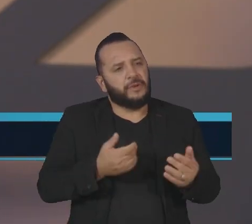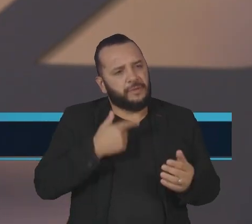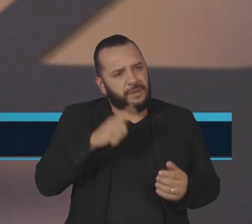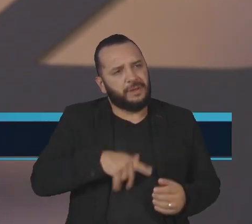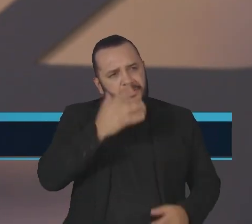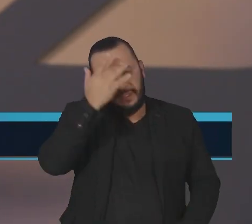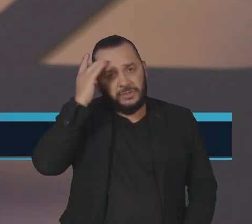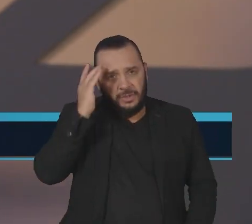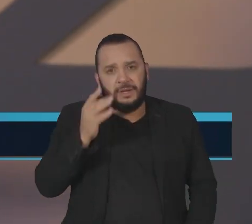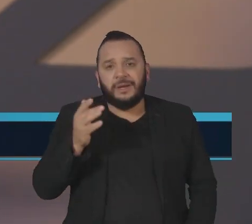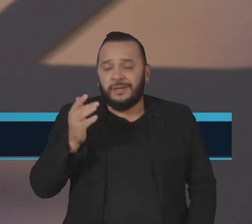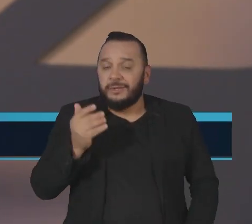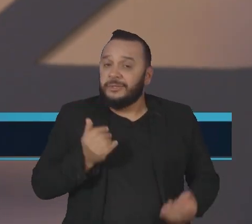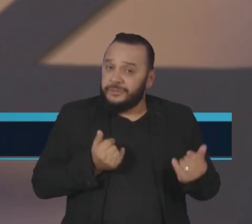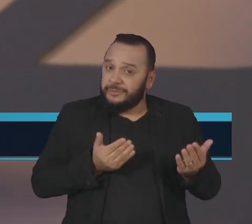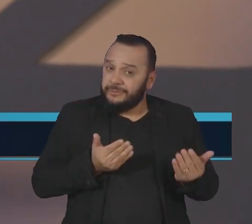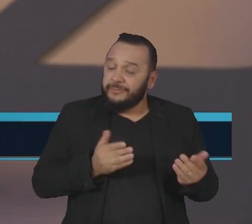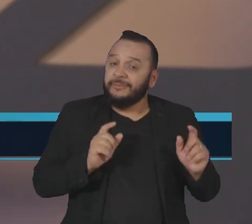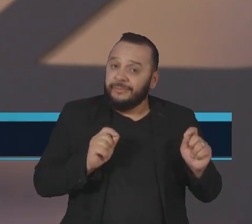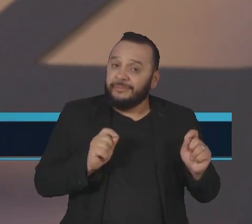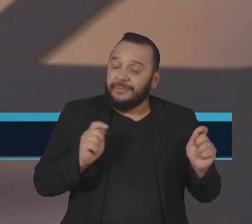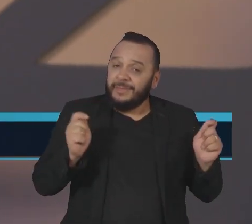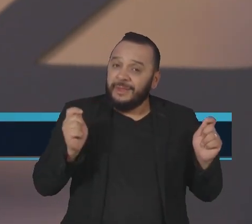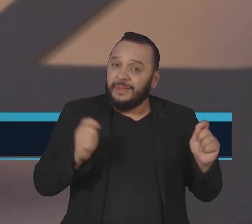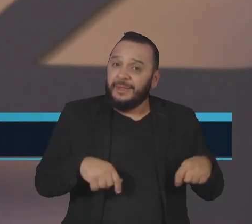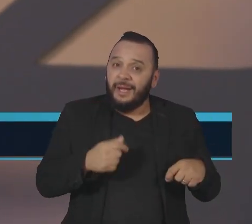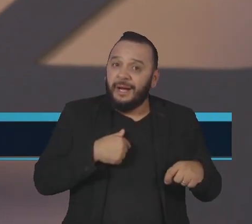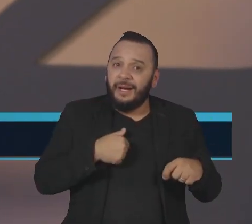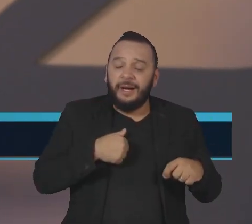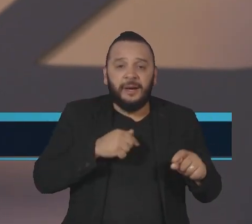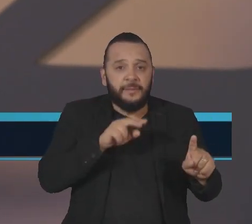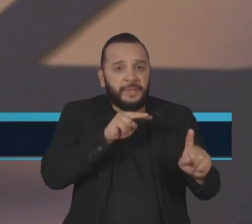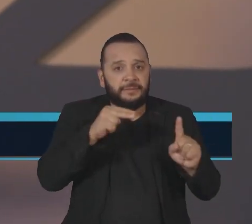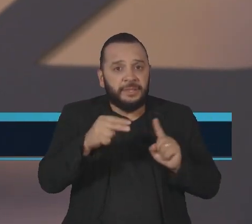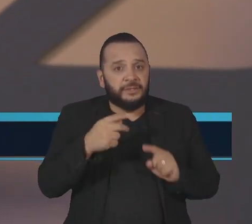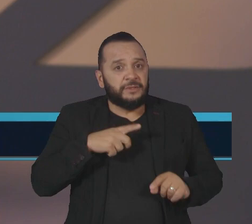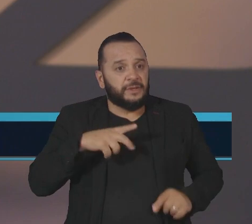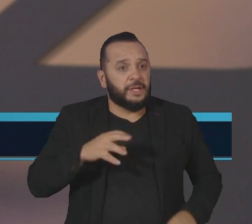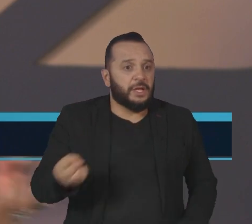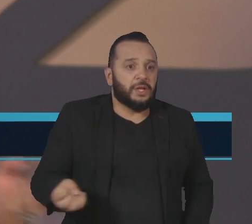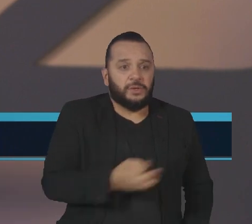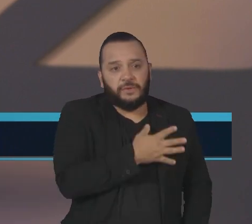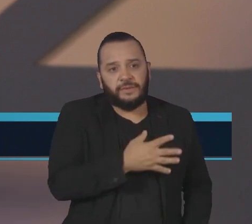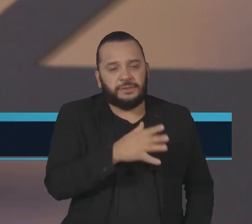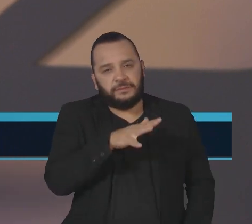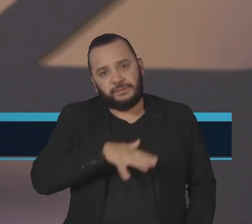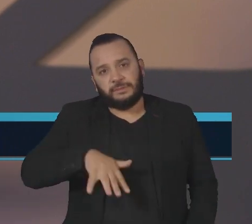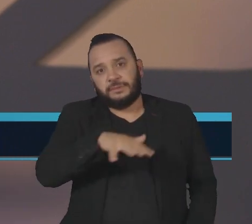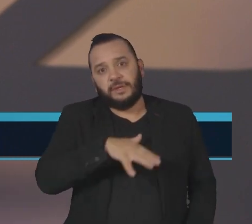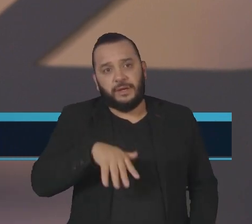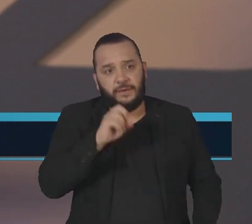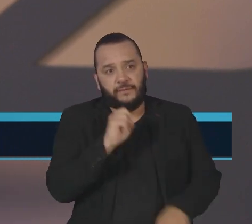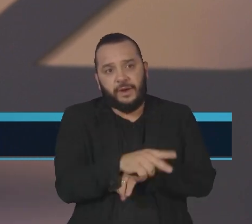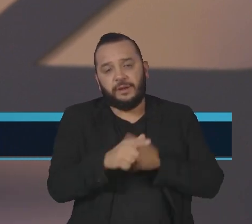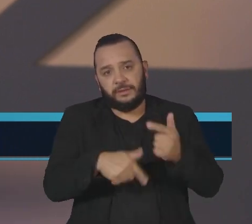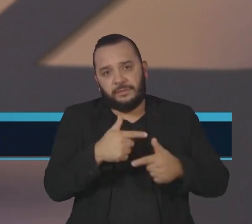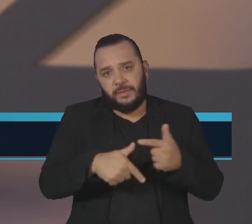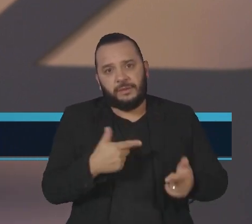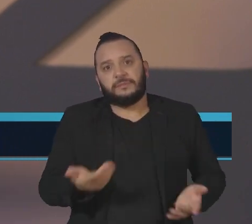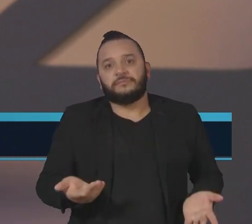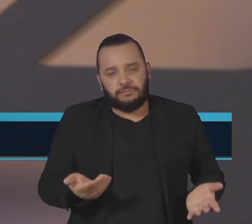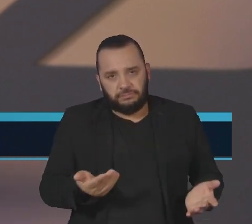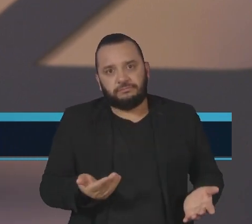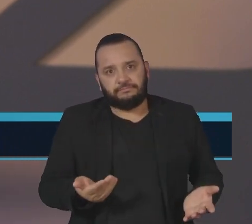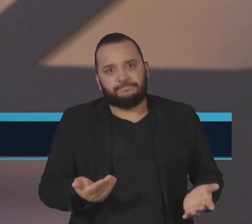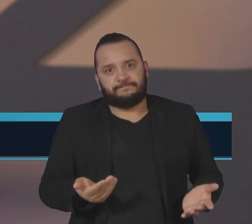caso, a juventude aí fazendo um giro do ponto de vista de inovação mesmo no campo, quando você aproveita, né? Mas aí,